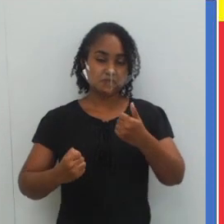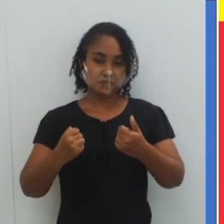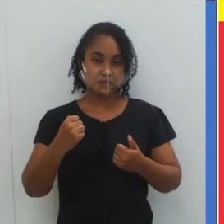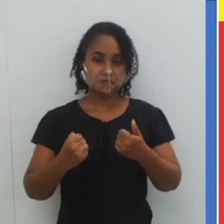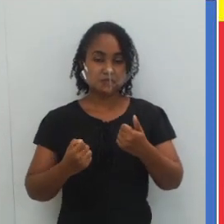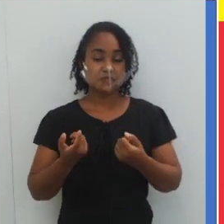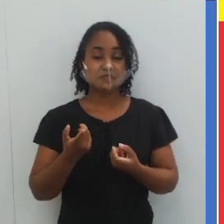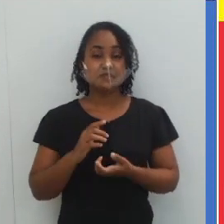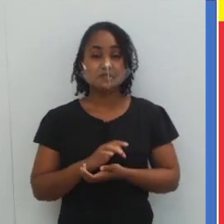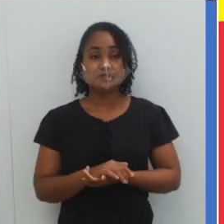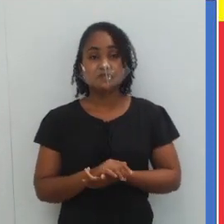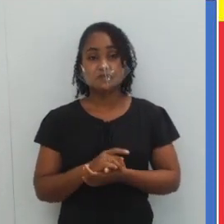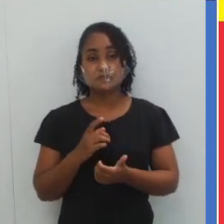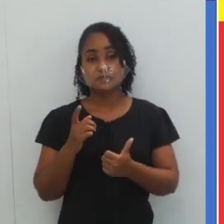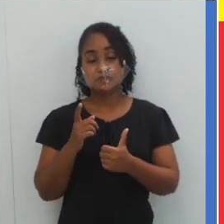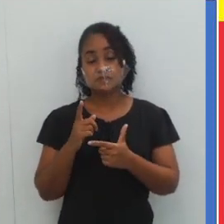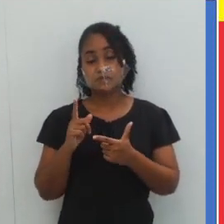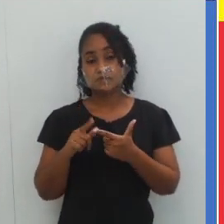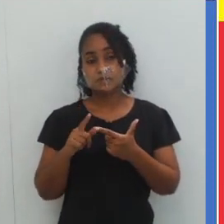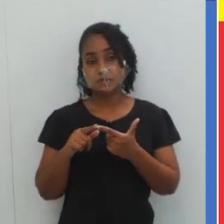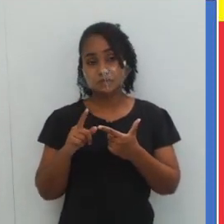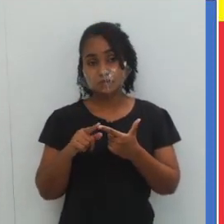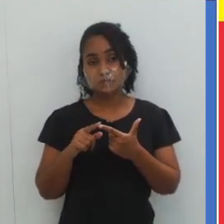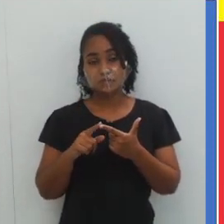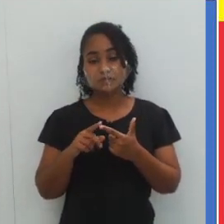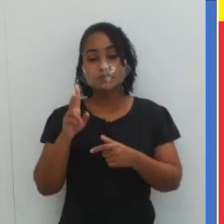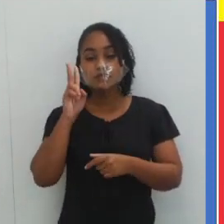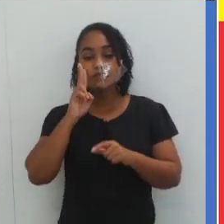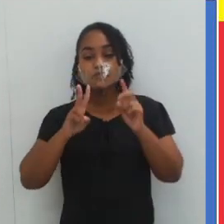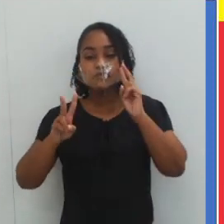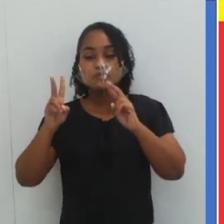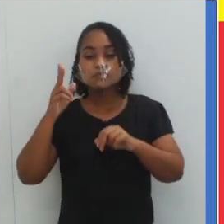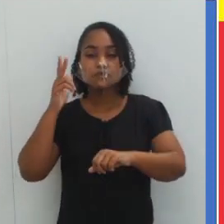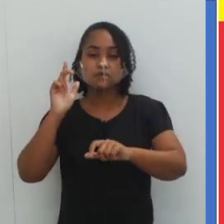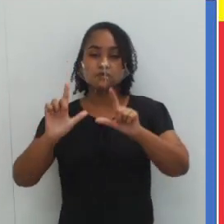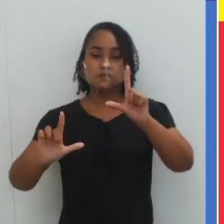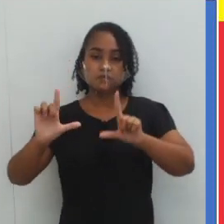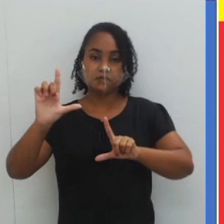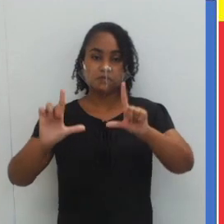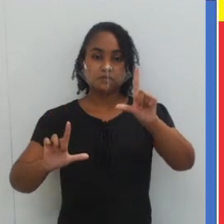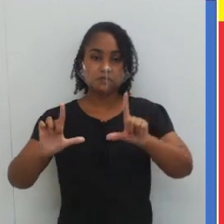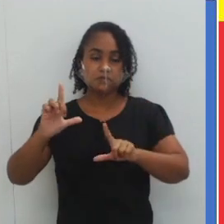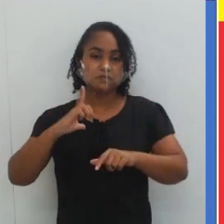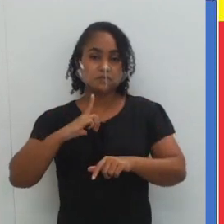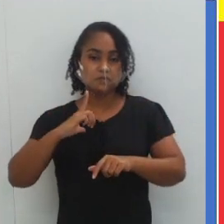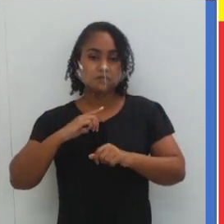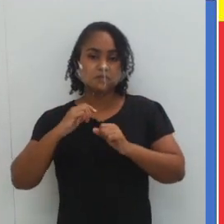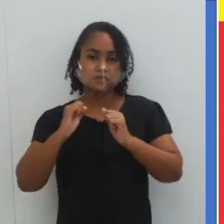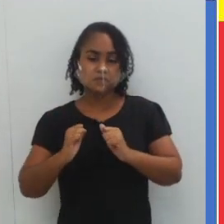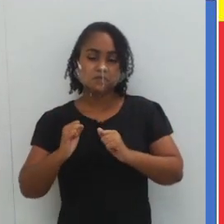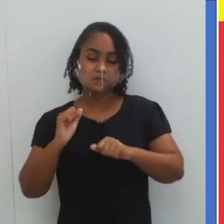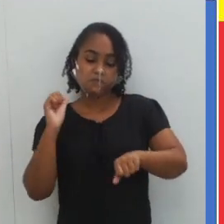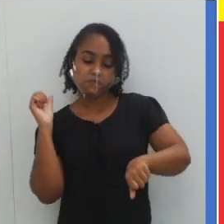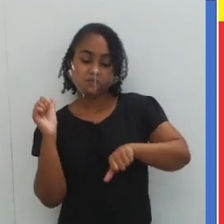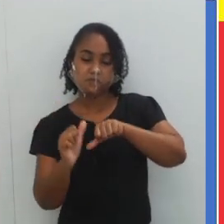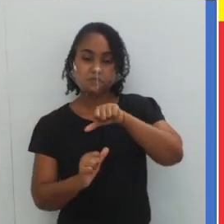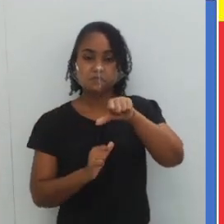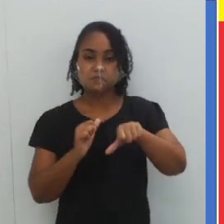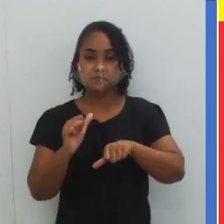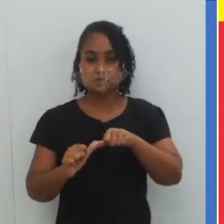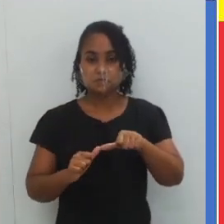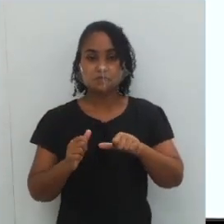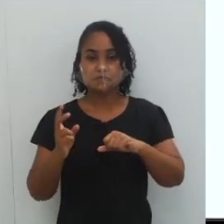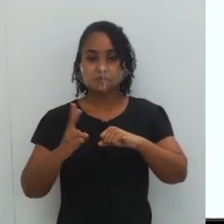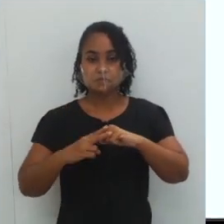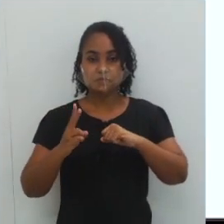car, dirigir um carro, e o 2, watch TV, assistir TV. E a gente vai precisar